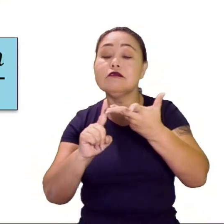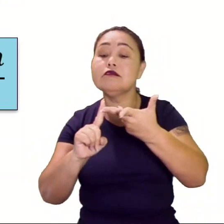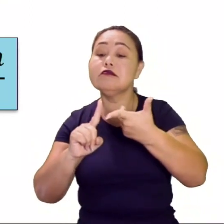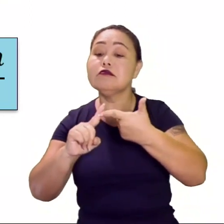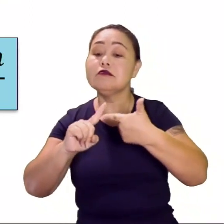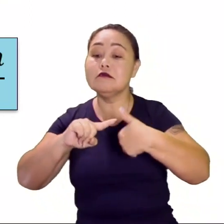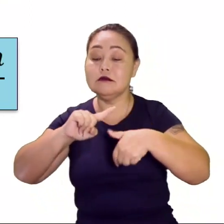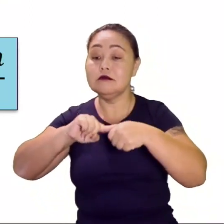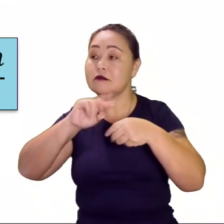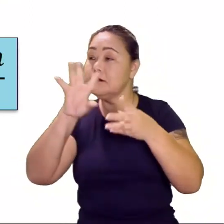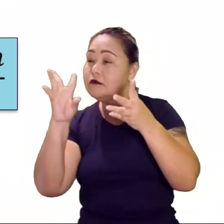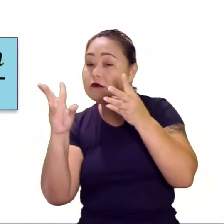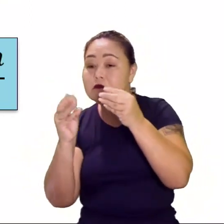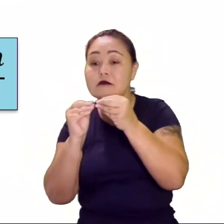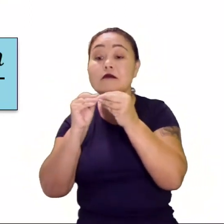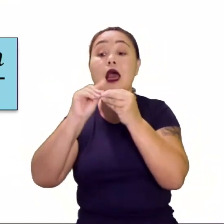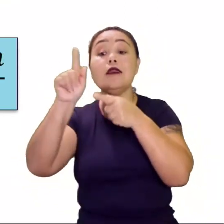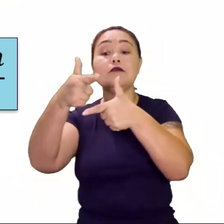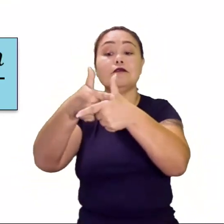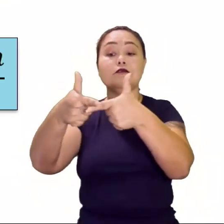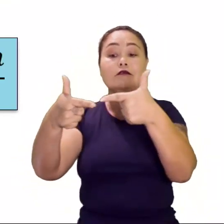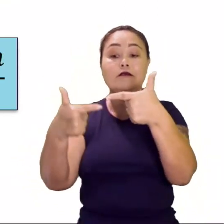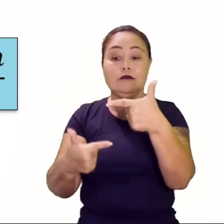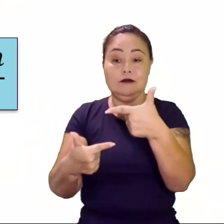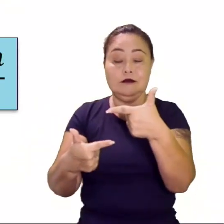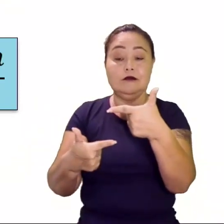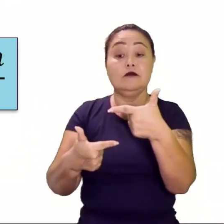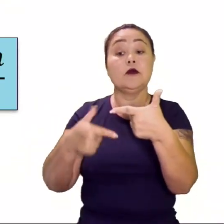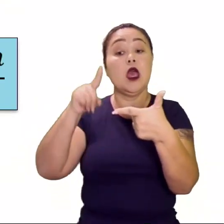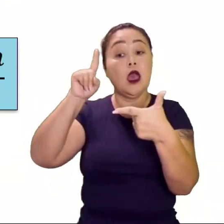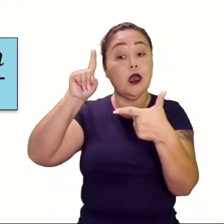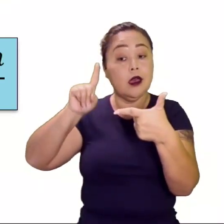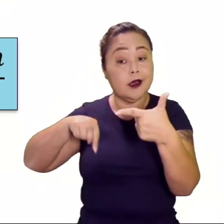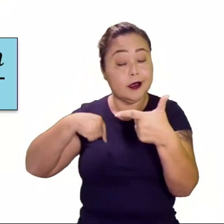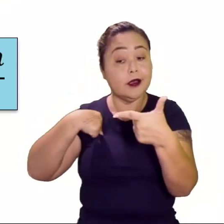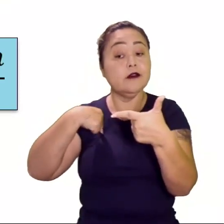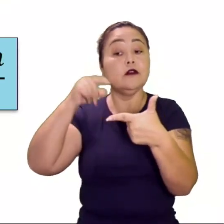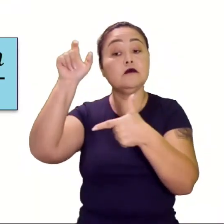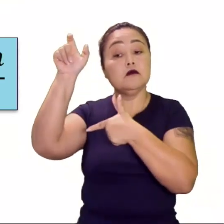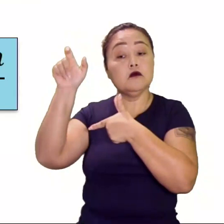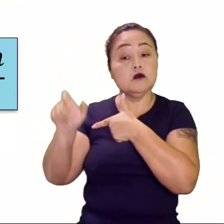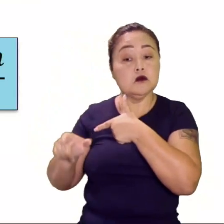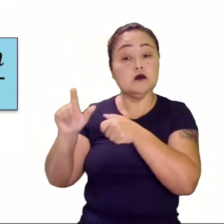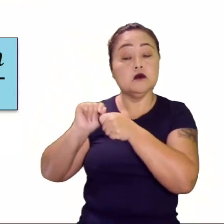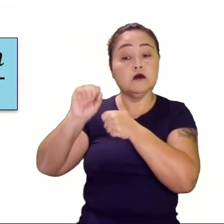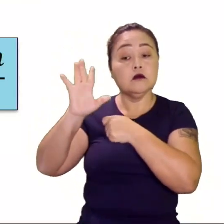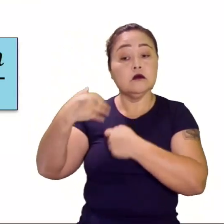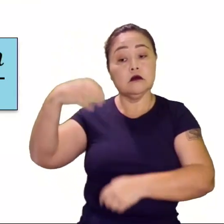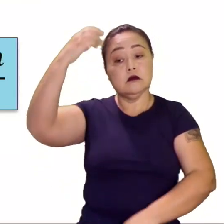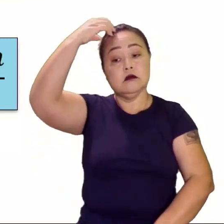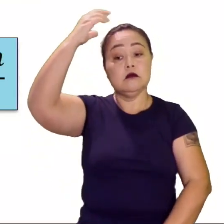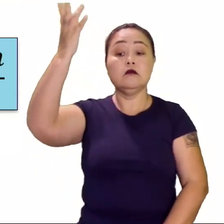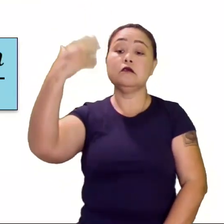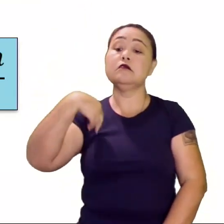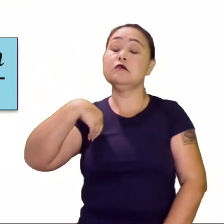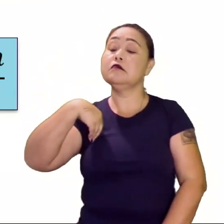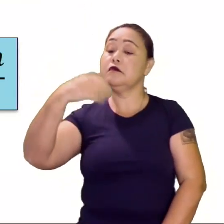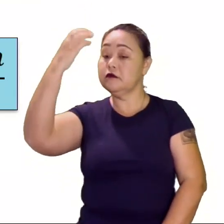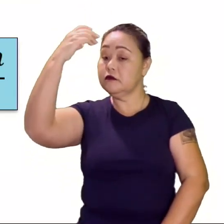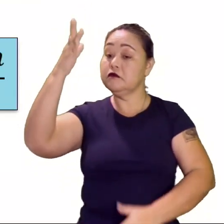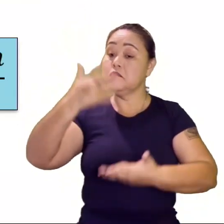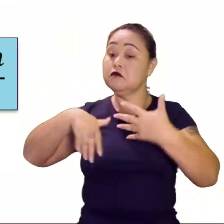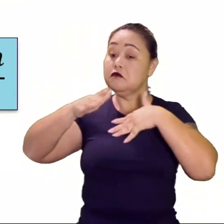por 2. Lembrando que o nosso grande mestre que nos ensinou isso aí foi o príncipe da